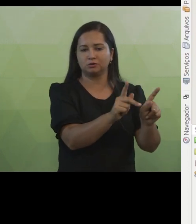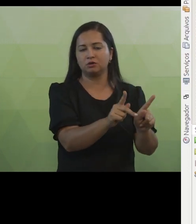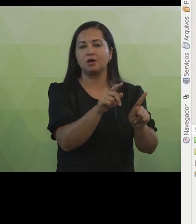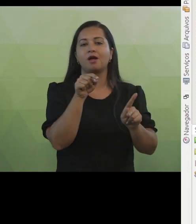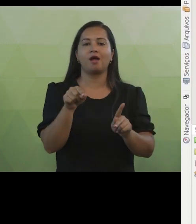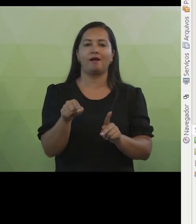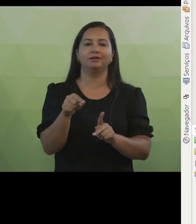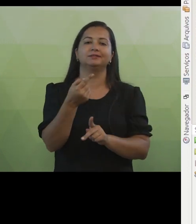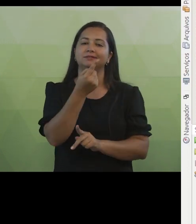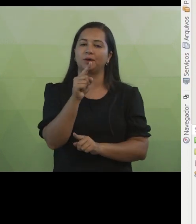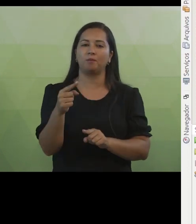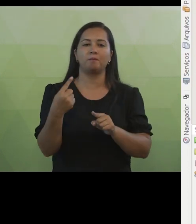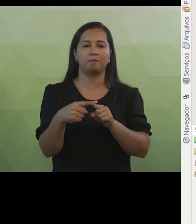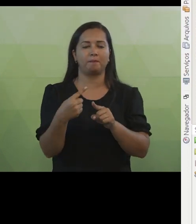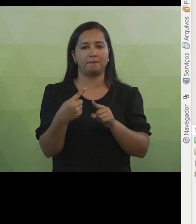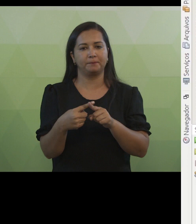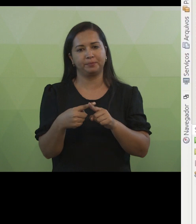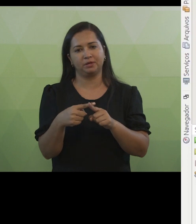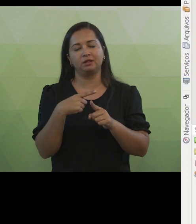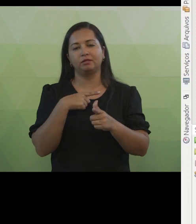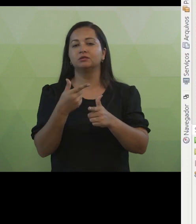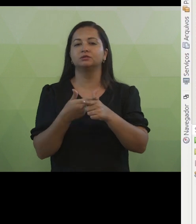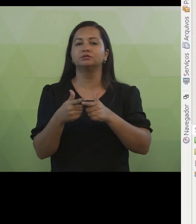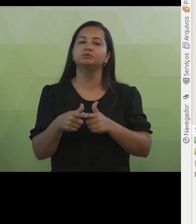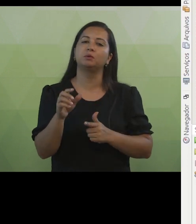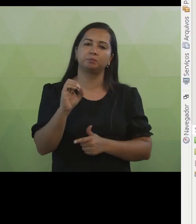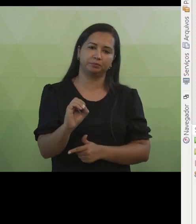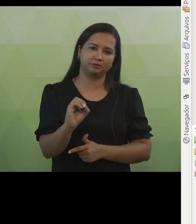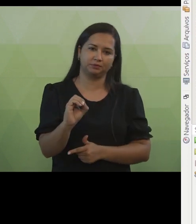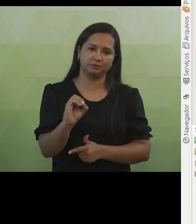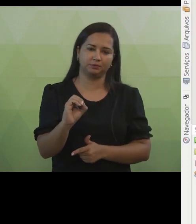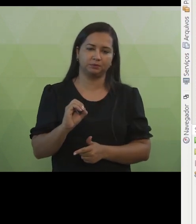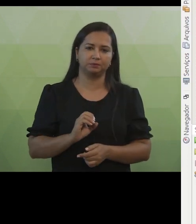encerrou ao seu final.